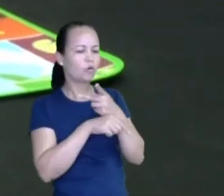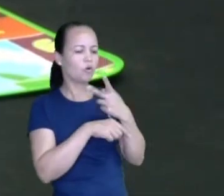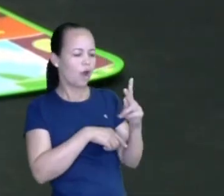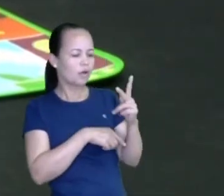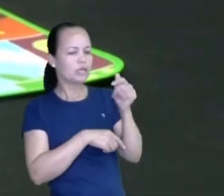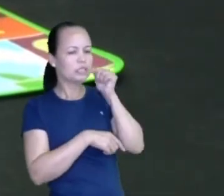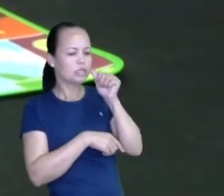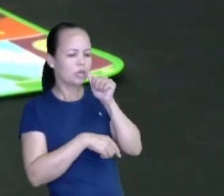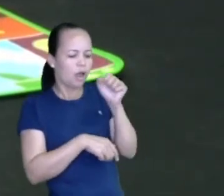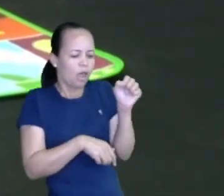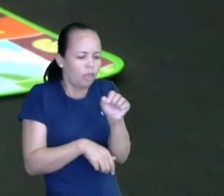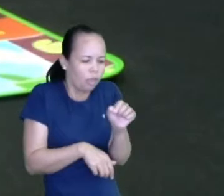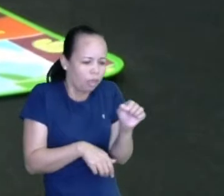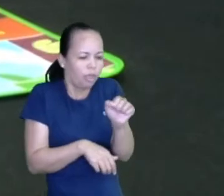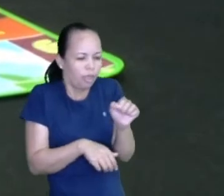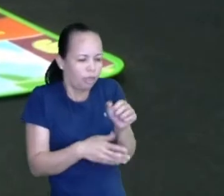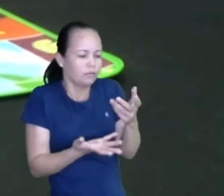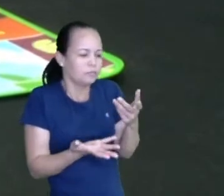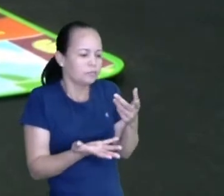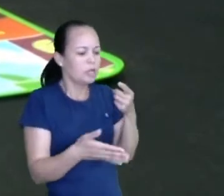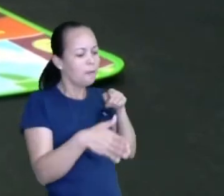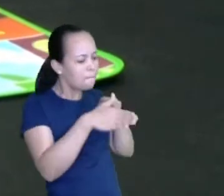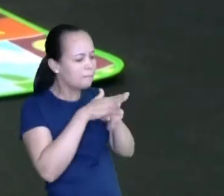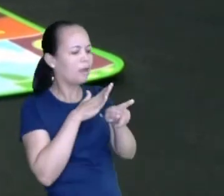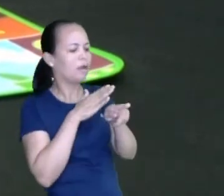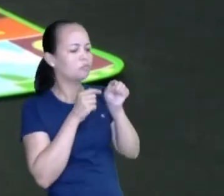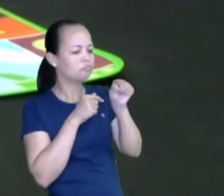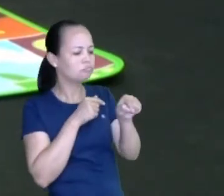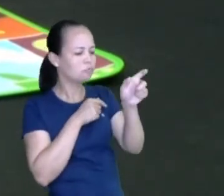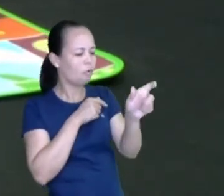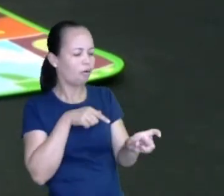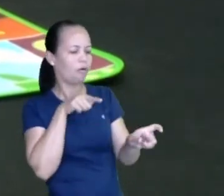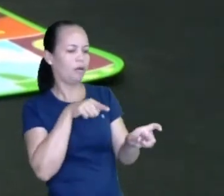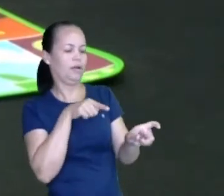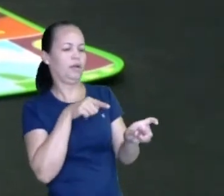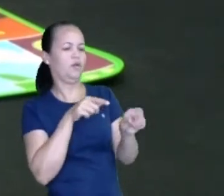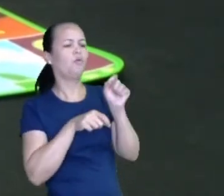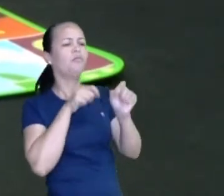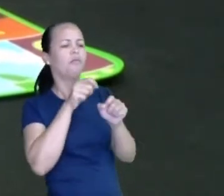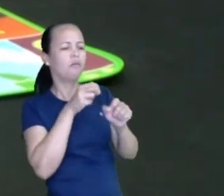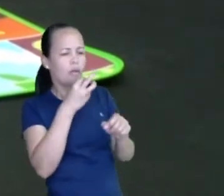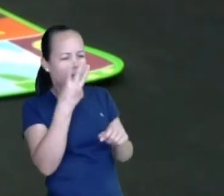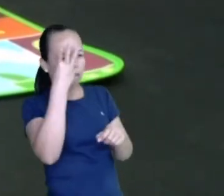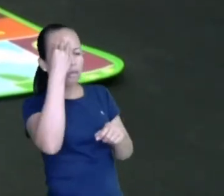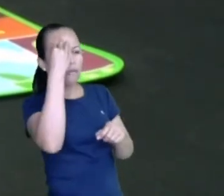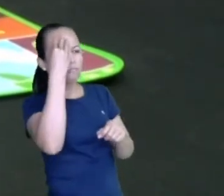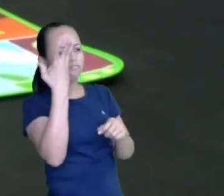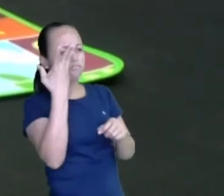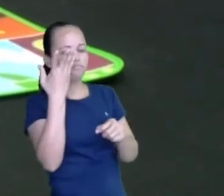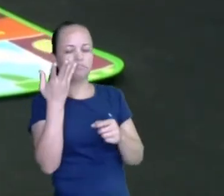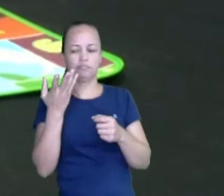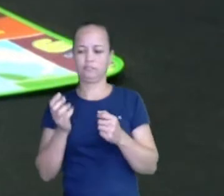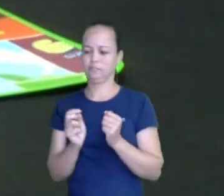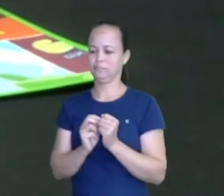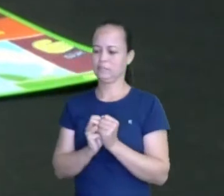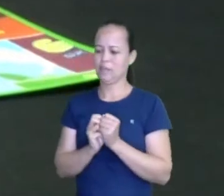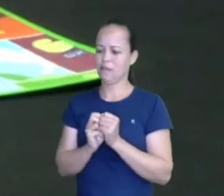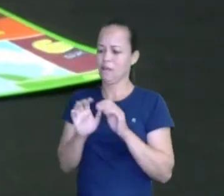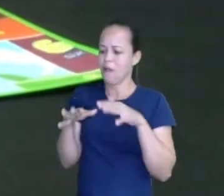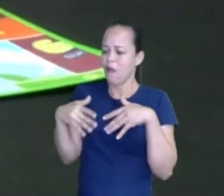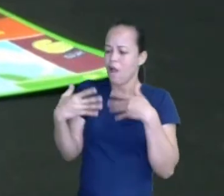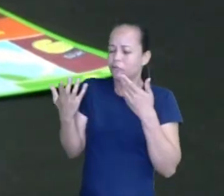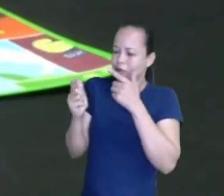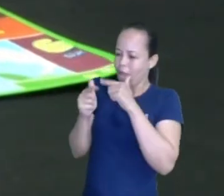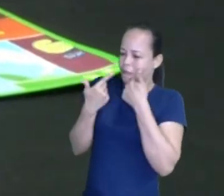que andava com uma bengala. O que é uma memória? Algo que o faz rir, meu